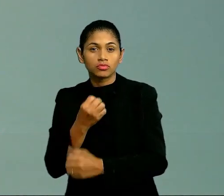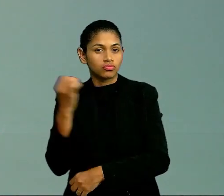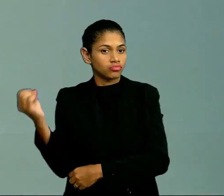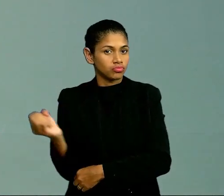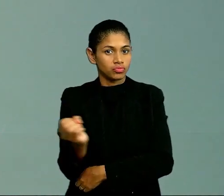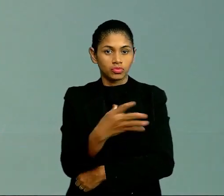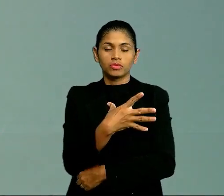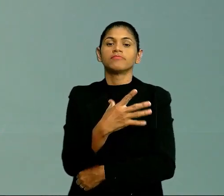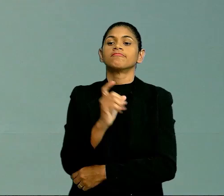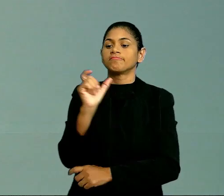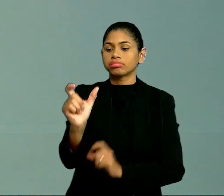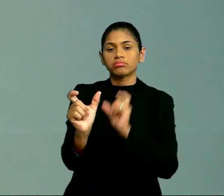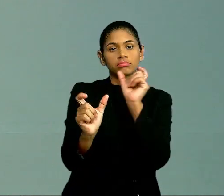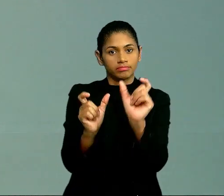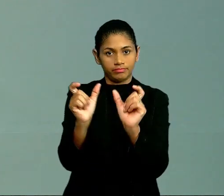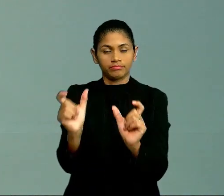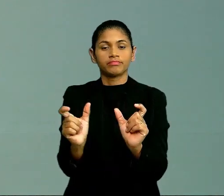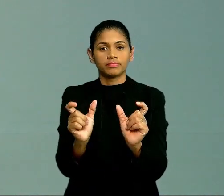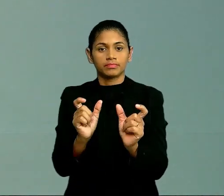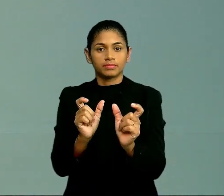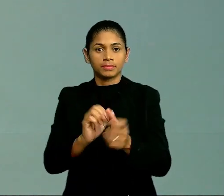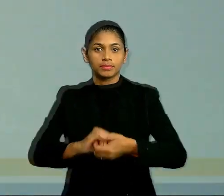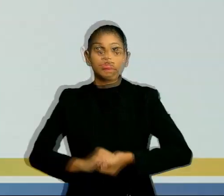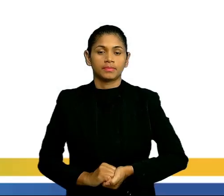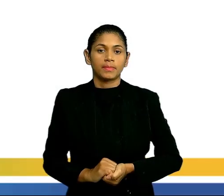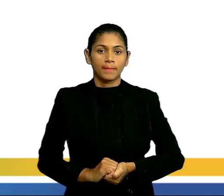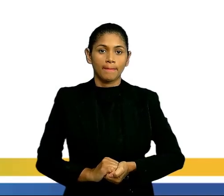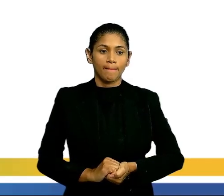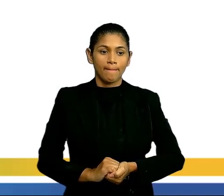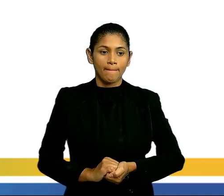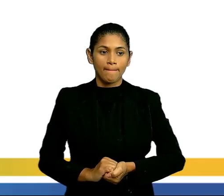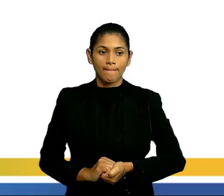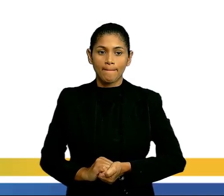na língua portuguesa, que enfatiza na sua produção.